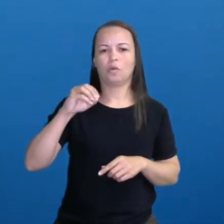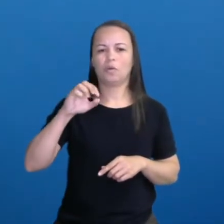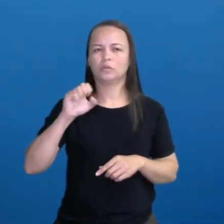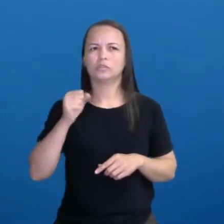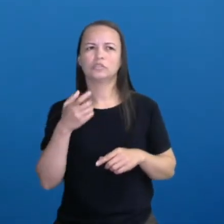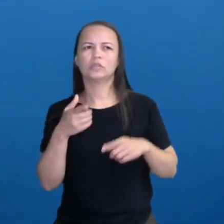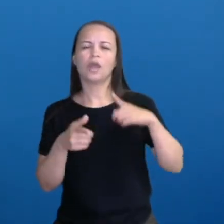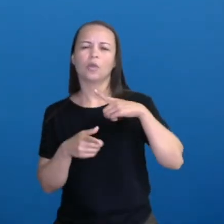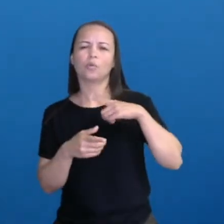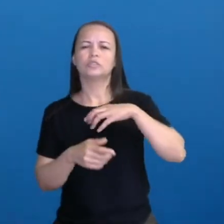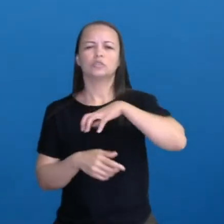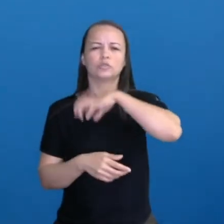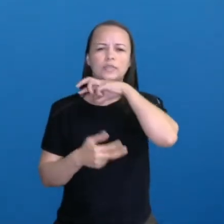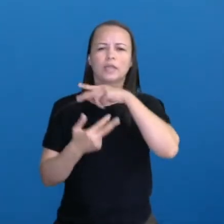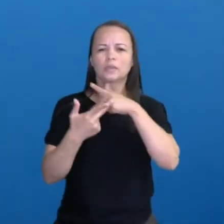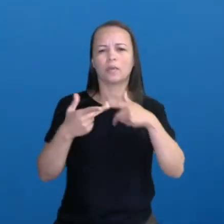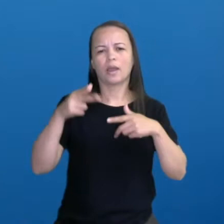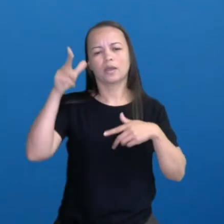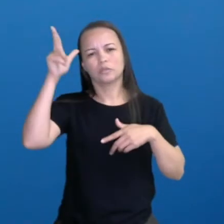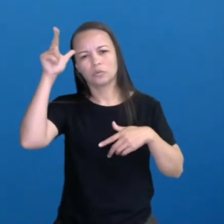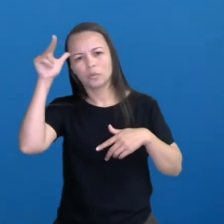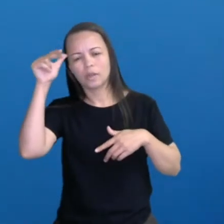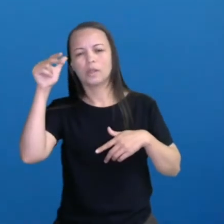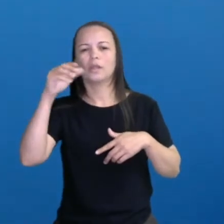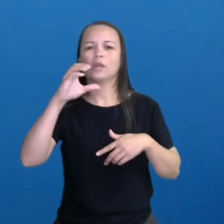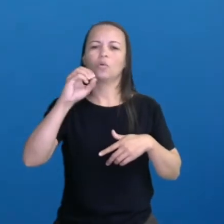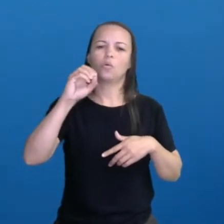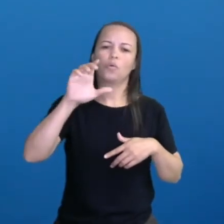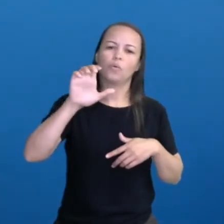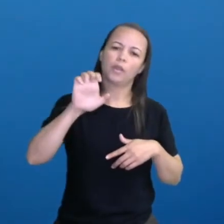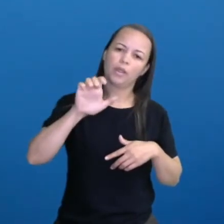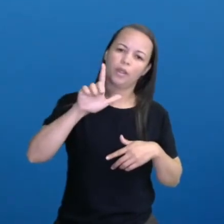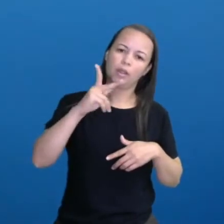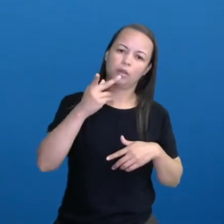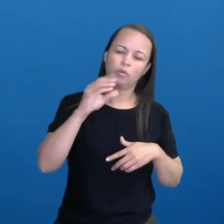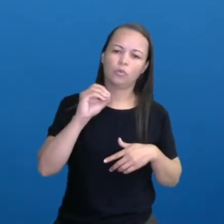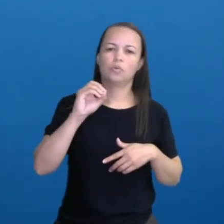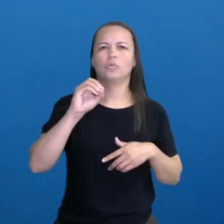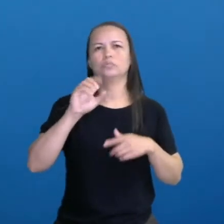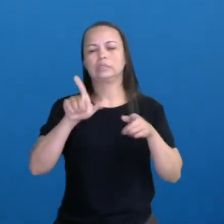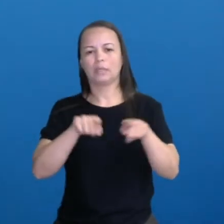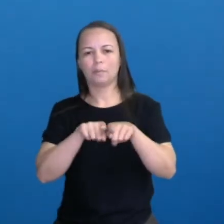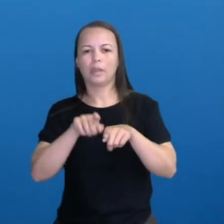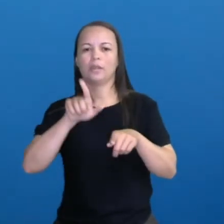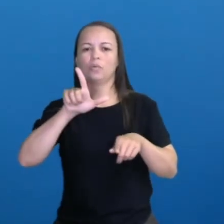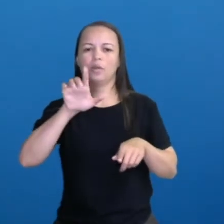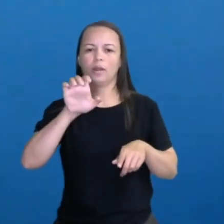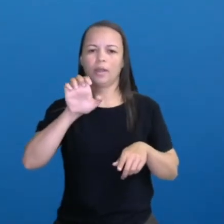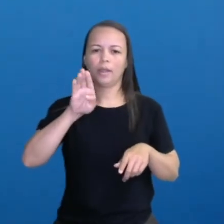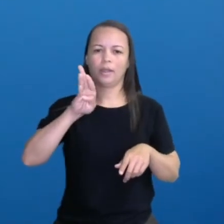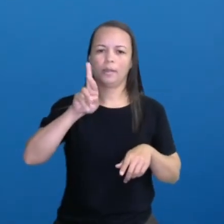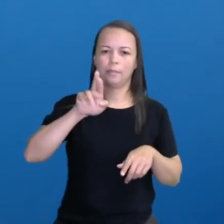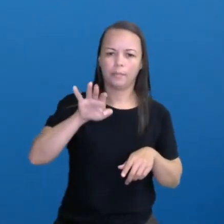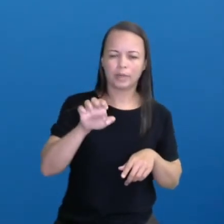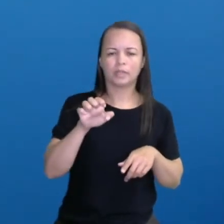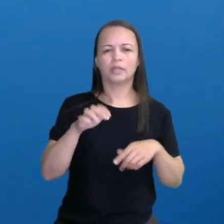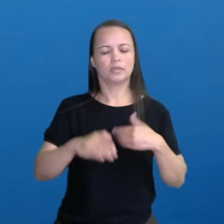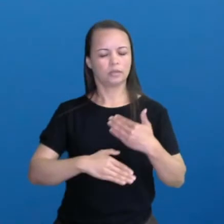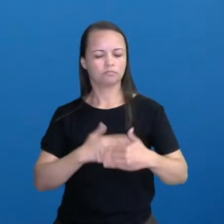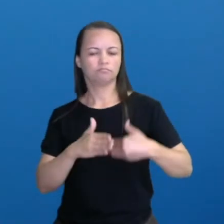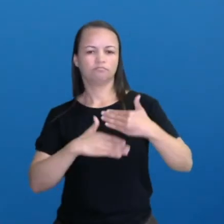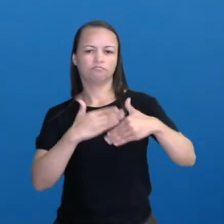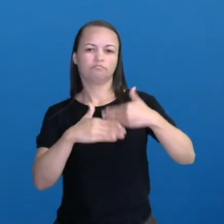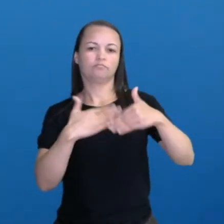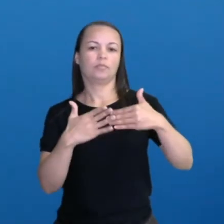coelho, lebre. Então, esses animais eles precisam ter essa estrutura porque existem lá micro-organismos que teriam essa